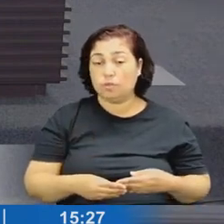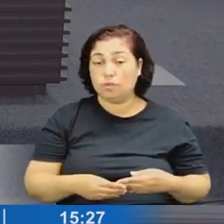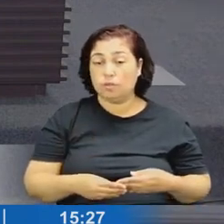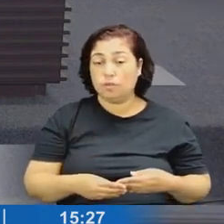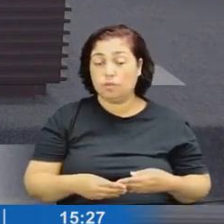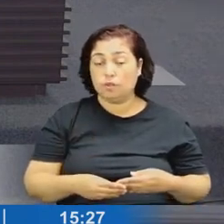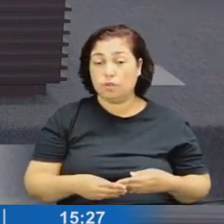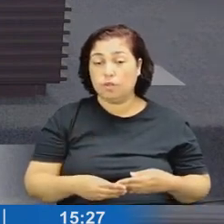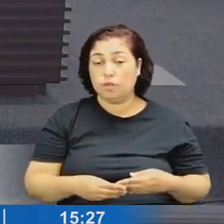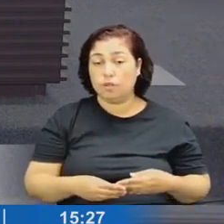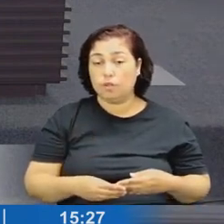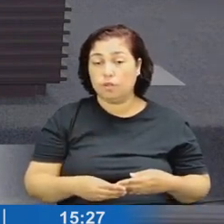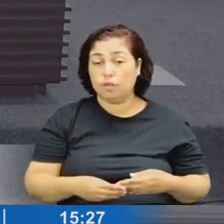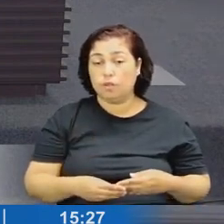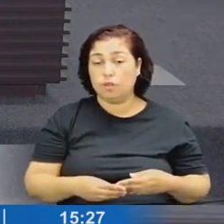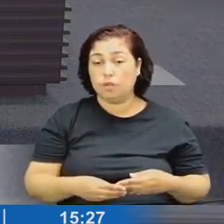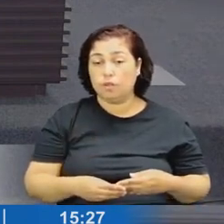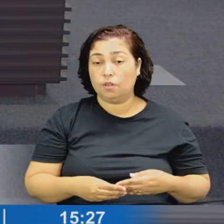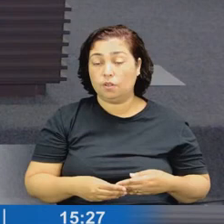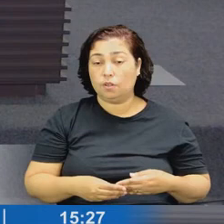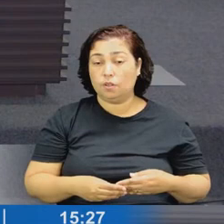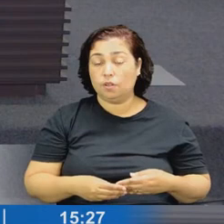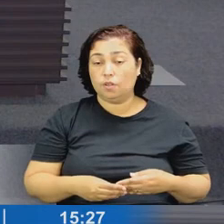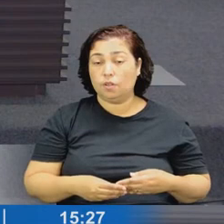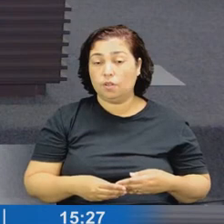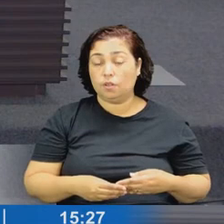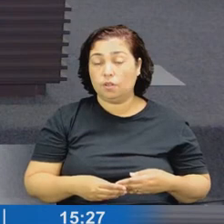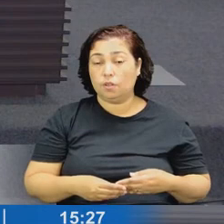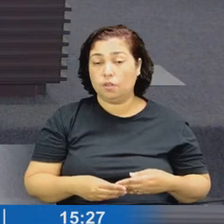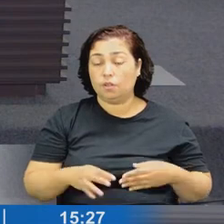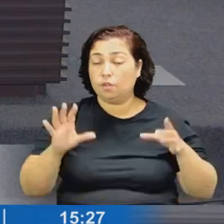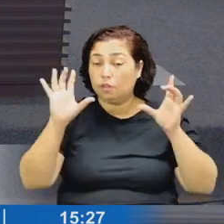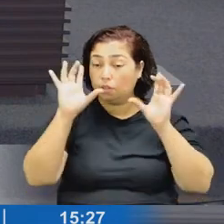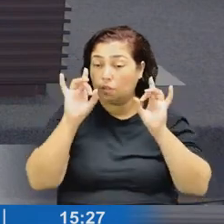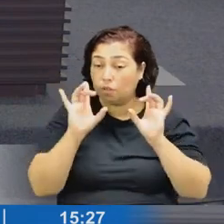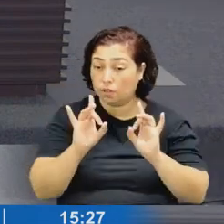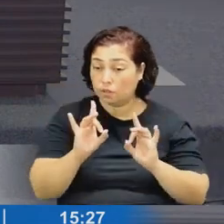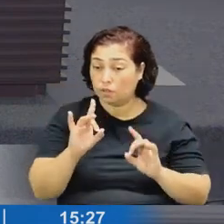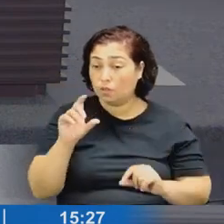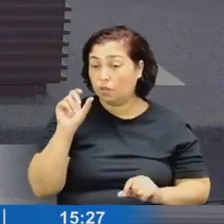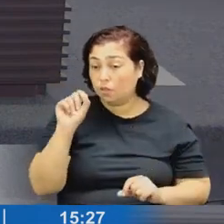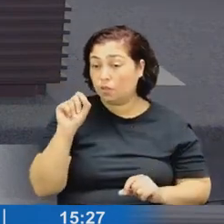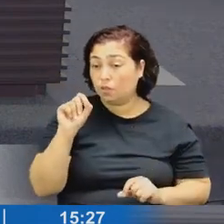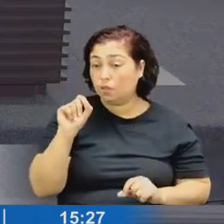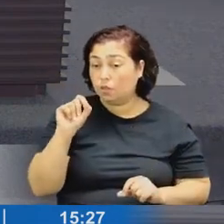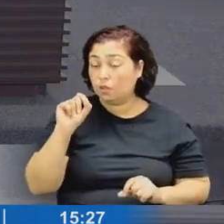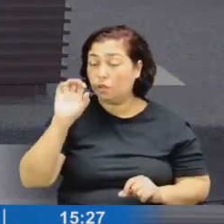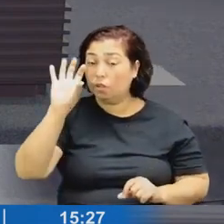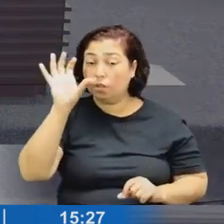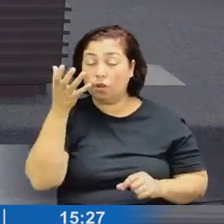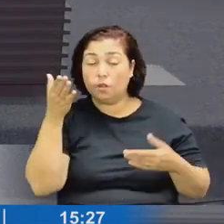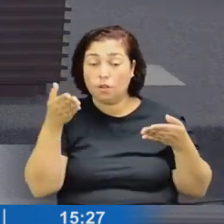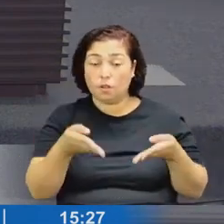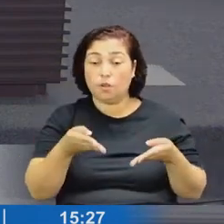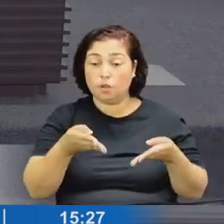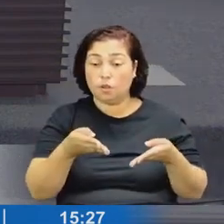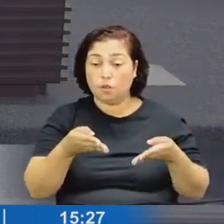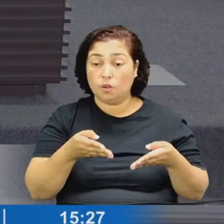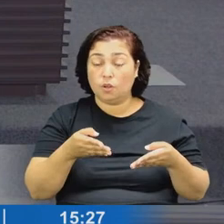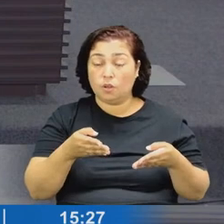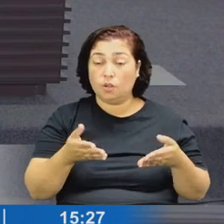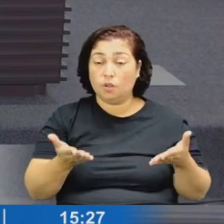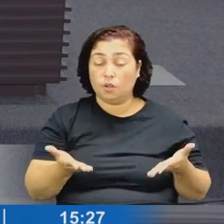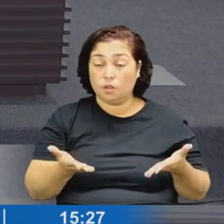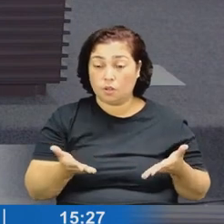é outra parada não dá não é referência principalmente o que tá acontecendo agora porque o que tá acontecendo agora